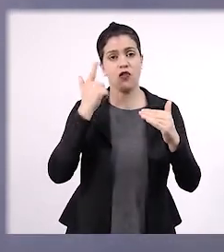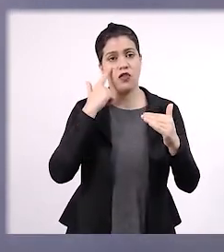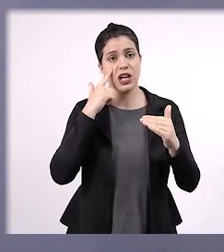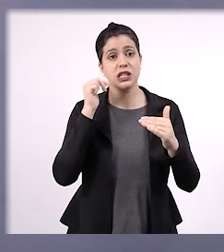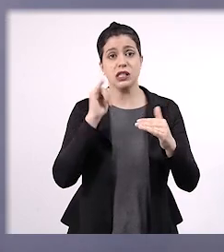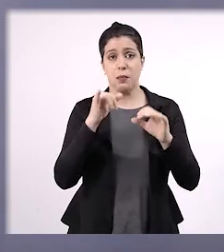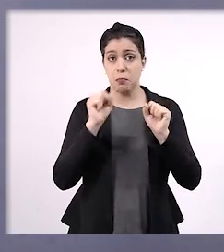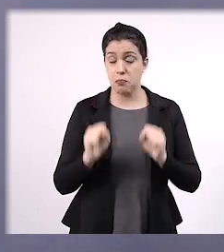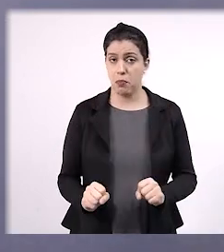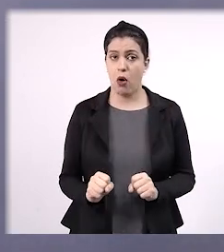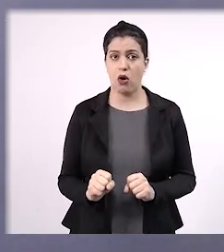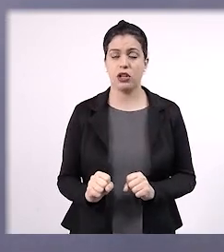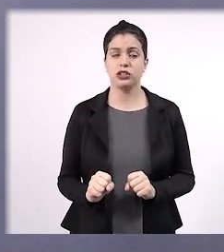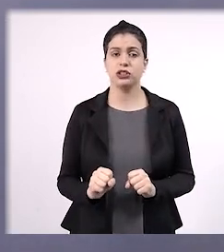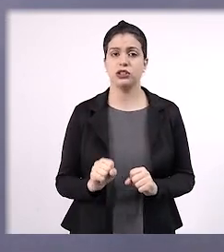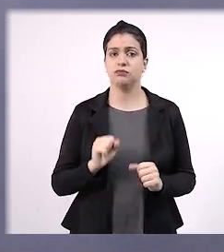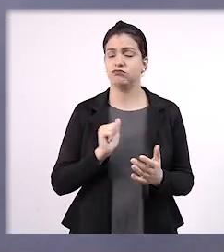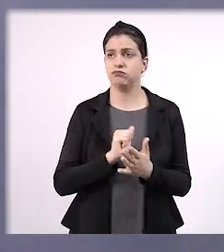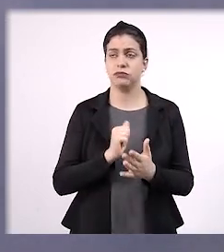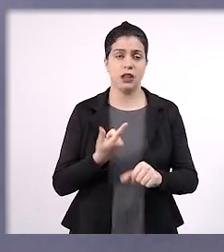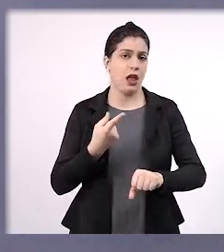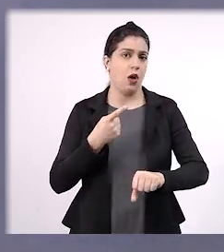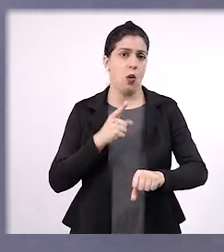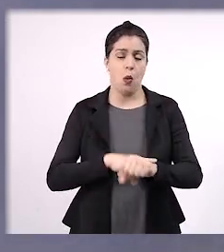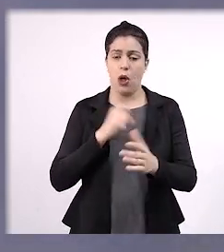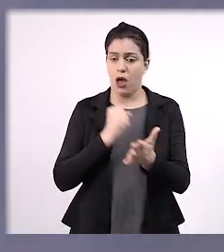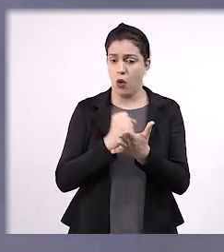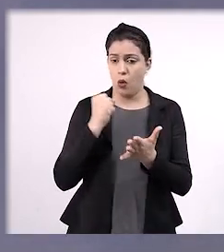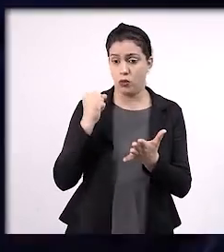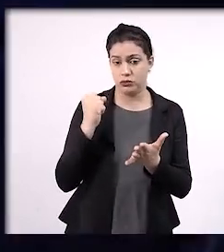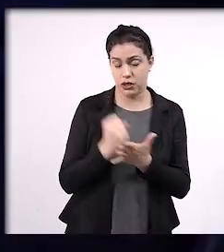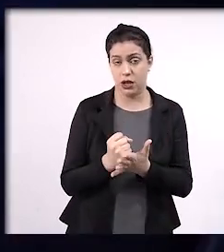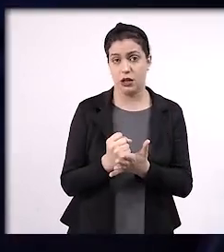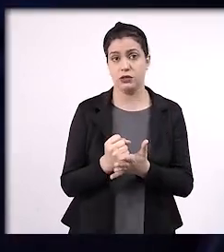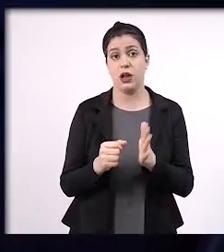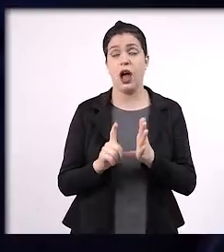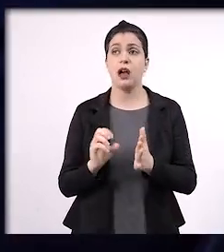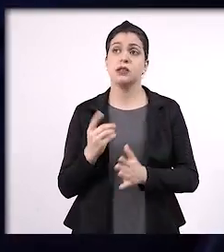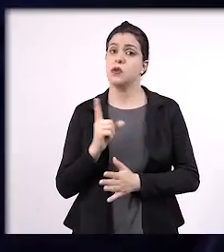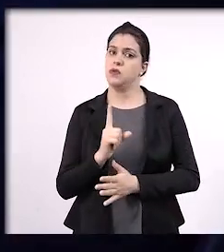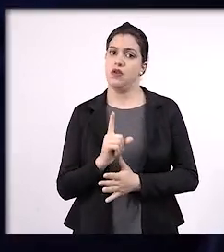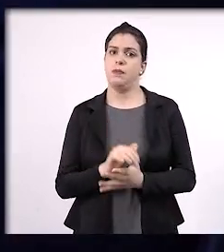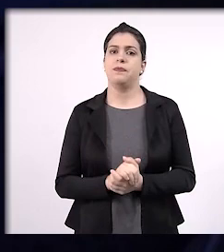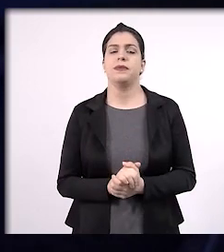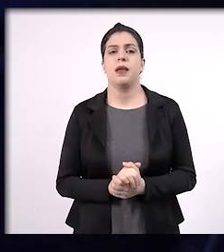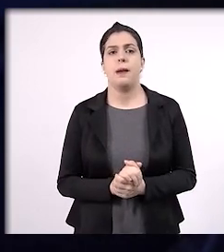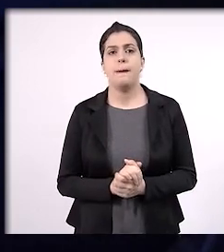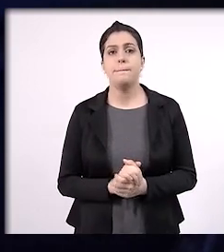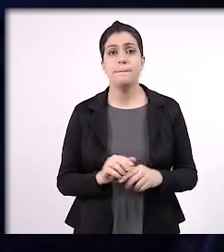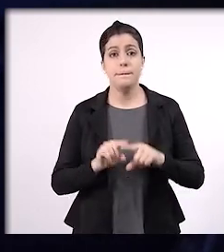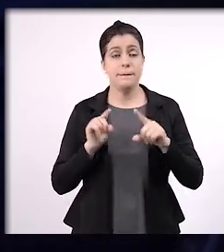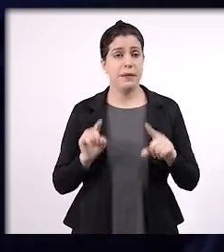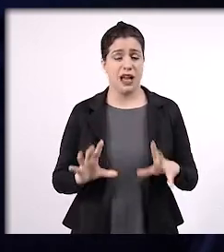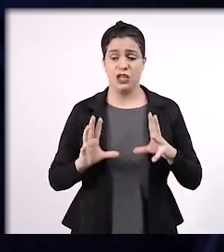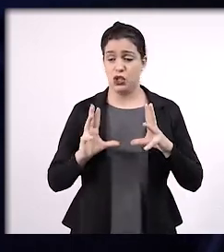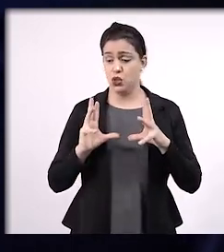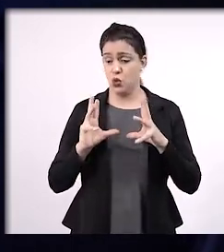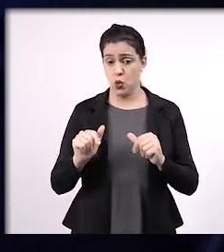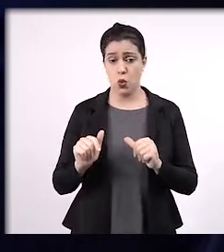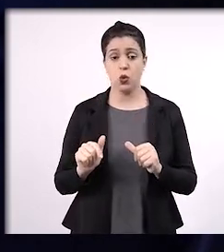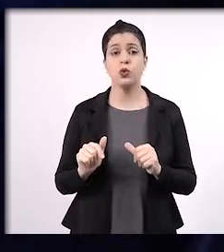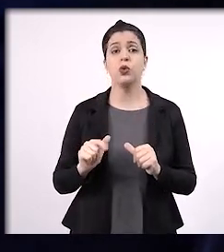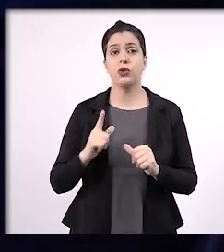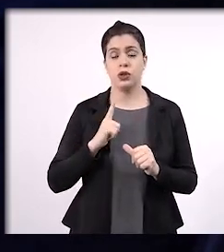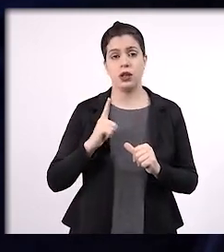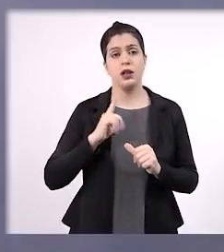está analisando se o Estatuto do Idoso pode ser aplicado imediatamente aos contratos que foram celebrados antes dele ou não. Então, é